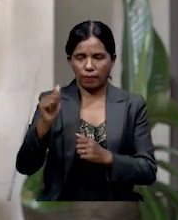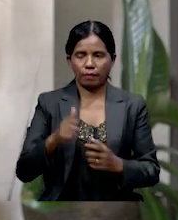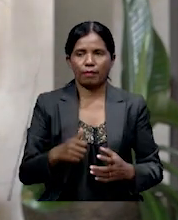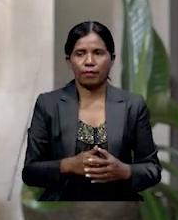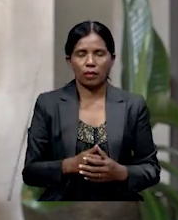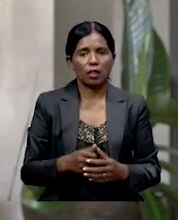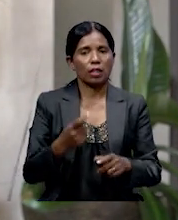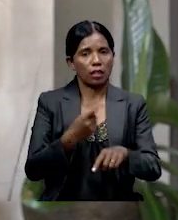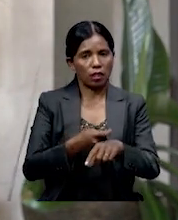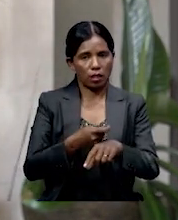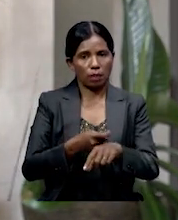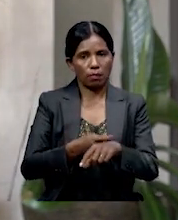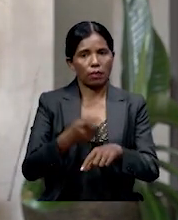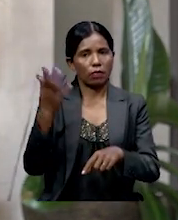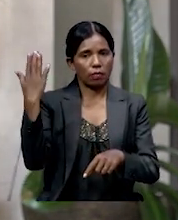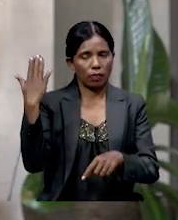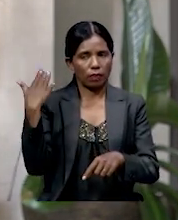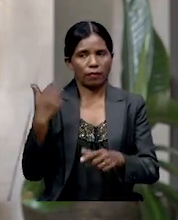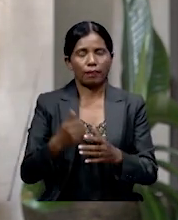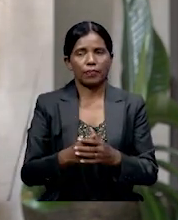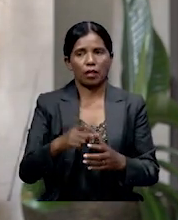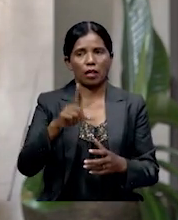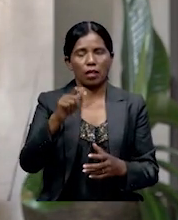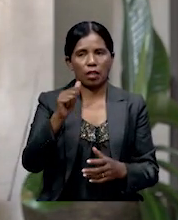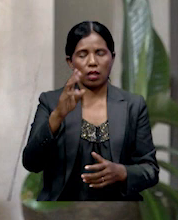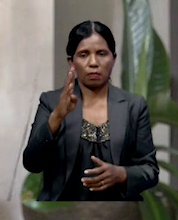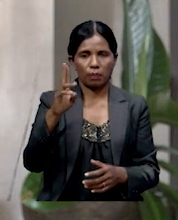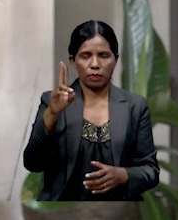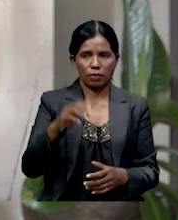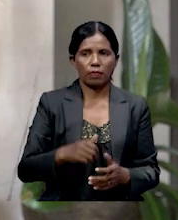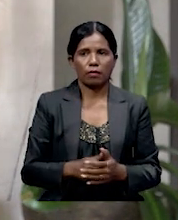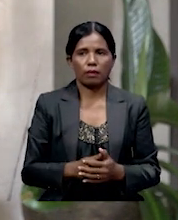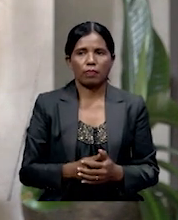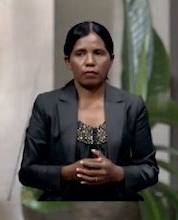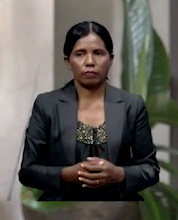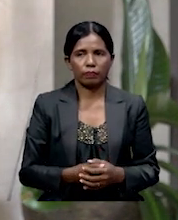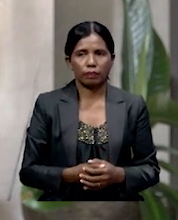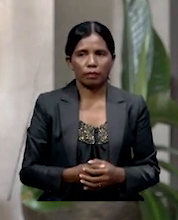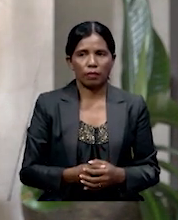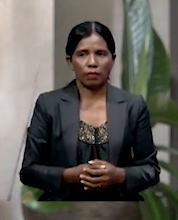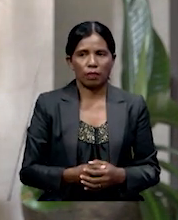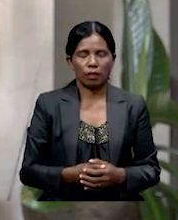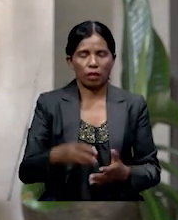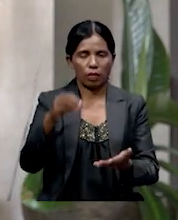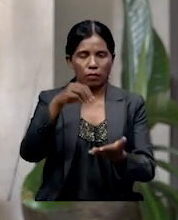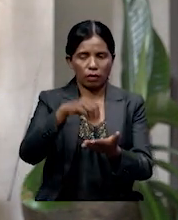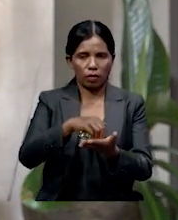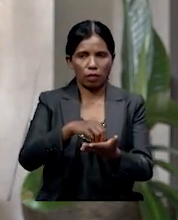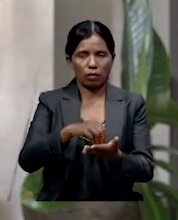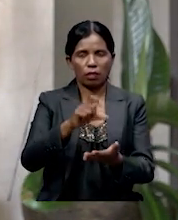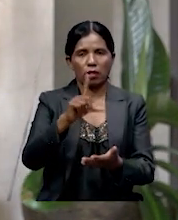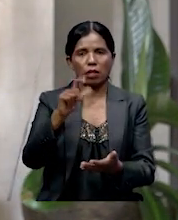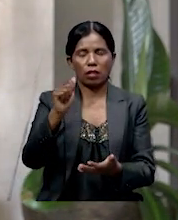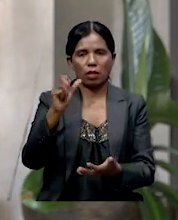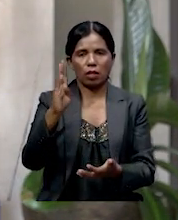E o tempo não vai ir lapso, né? Então, a experiência lapso da nena